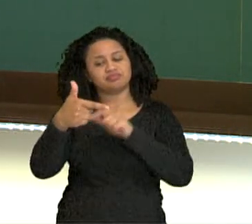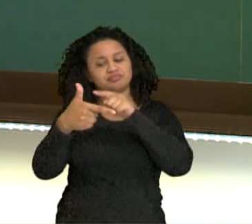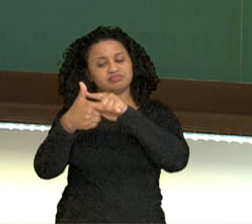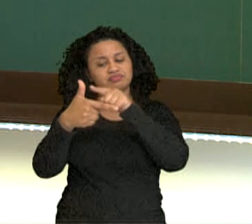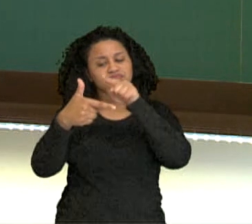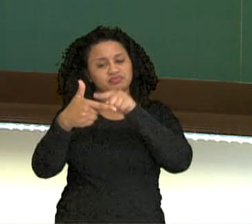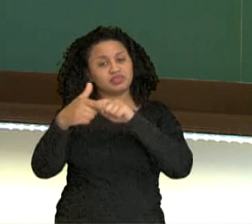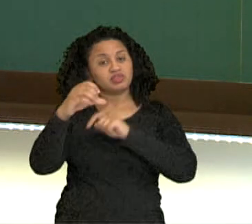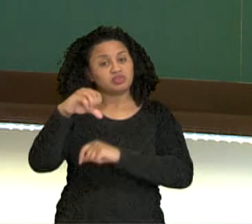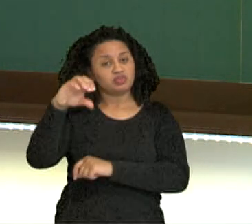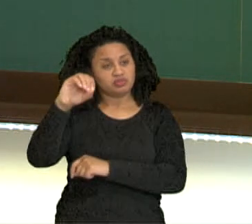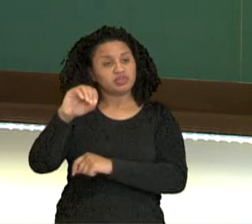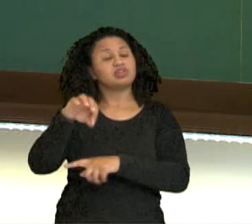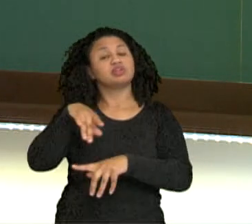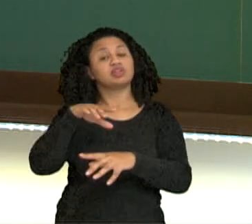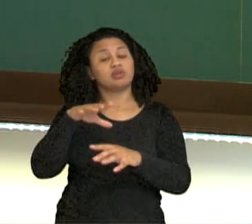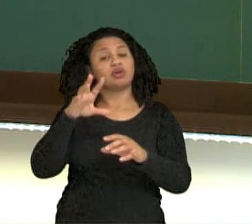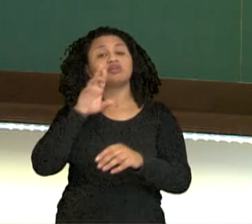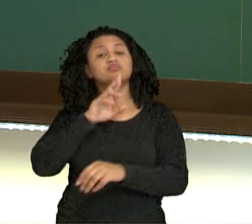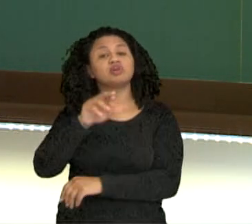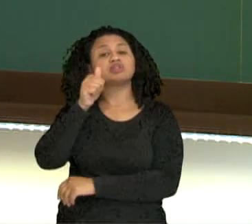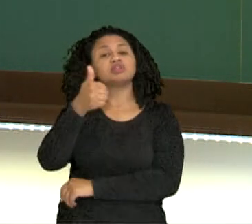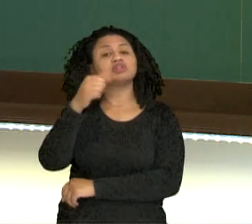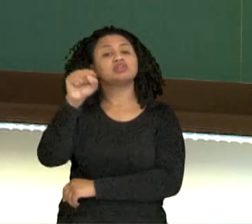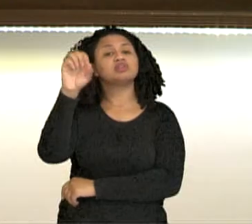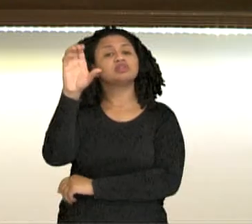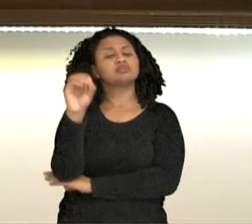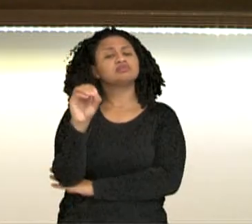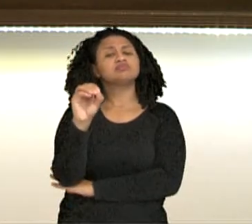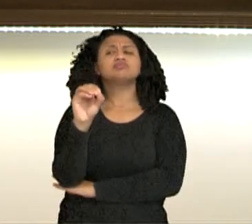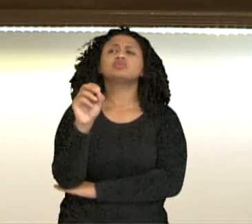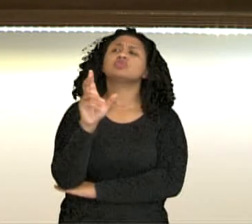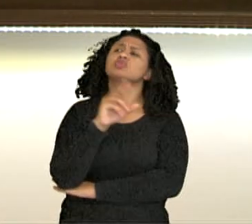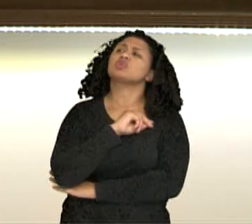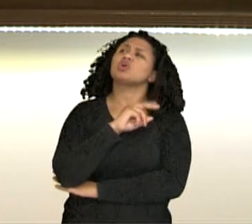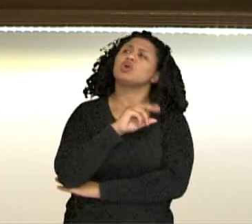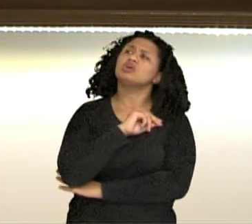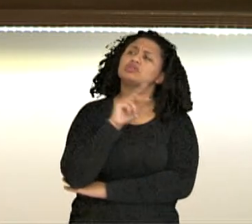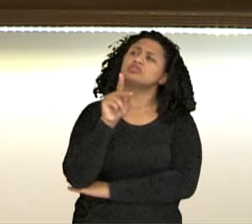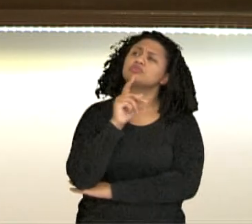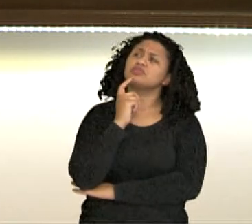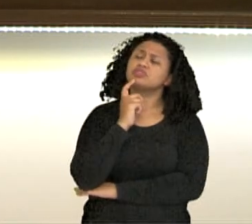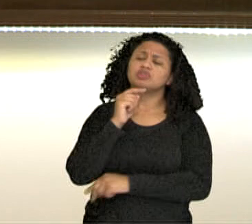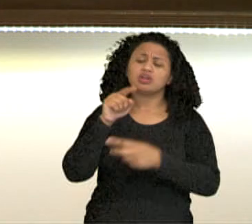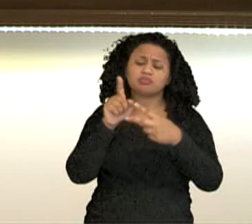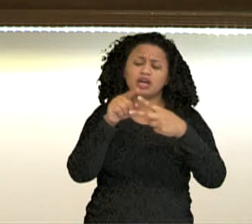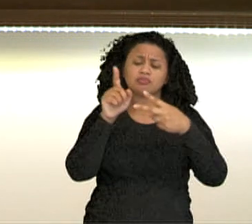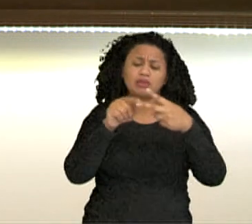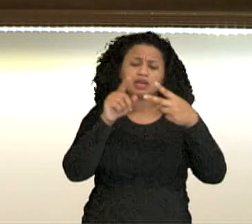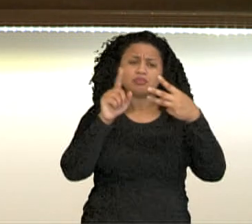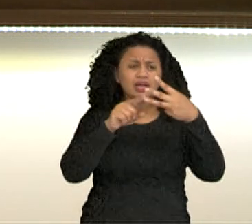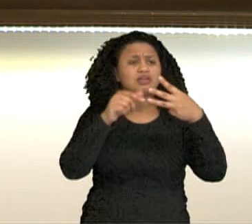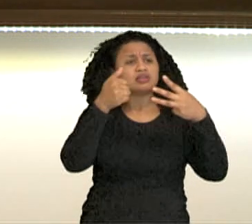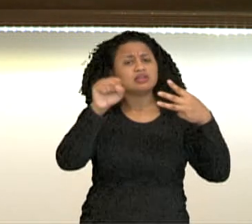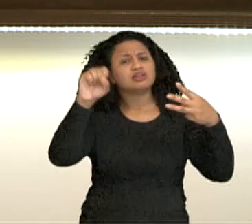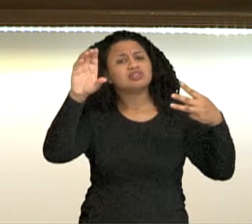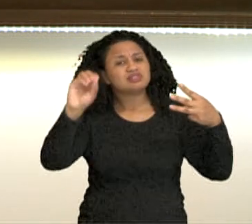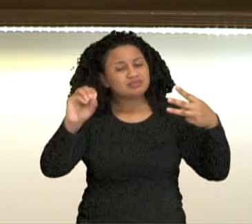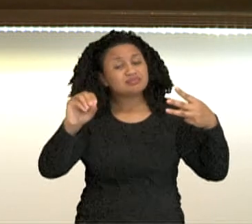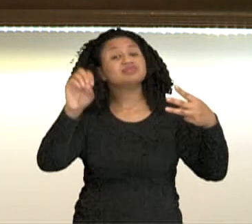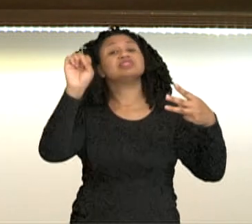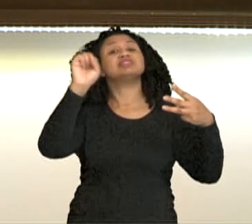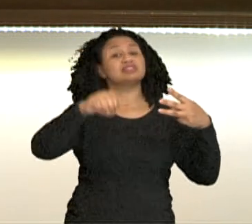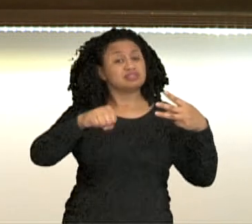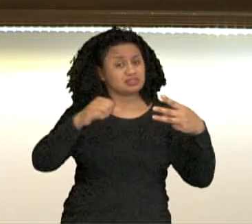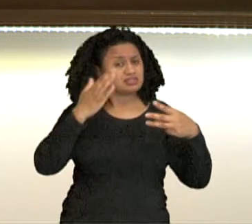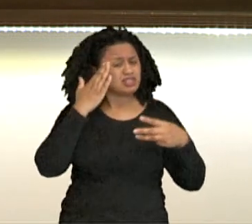90 graus? 180. Nossa, professor, é mesmo? Deu tudo 180? Sim.